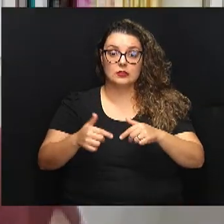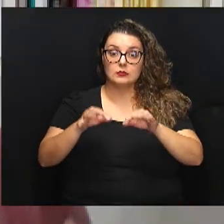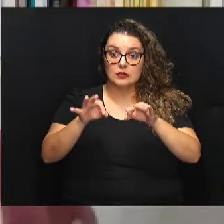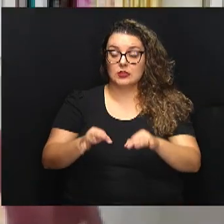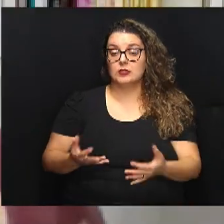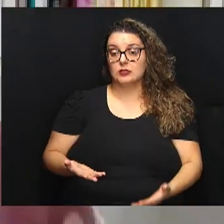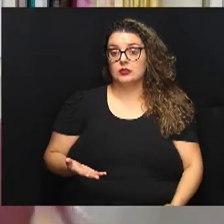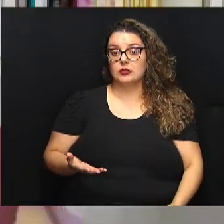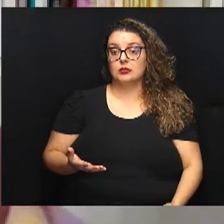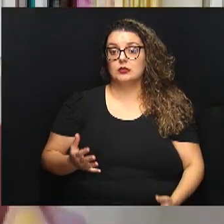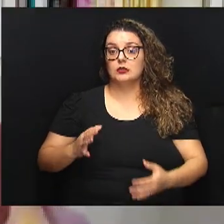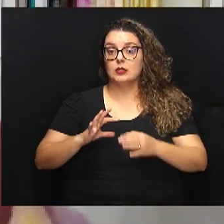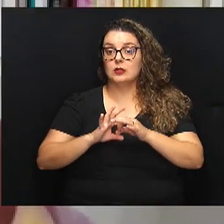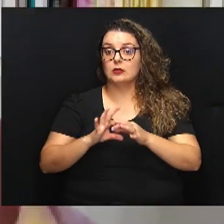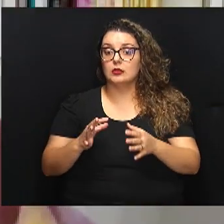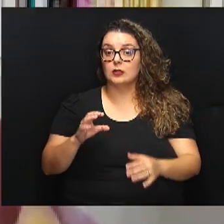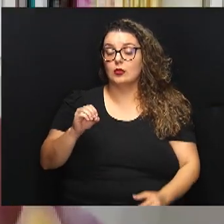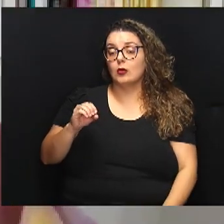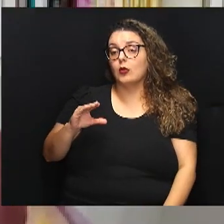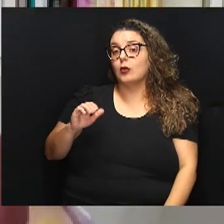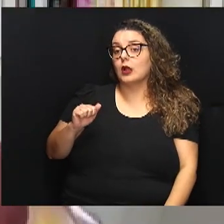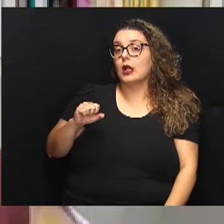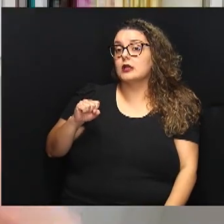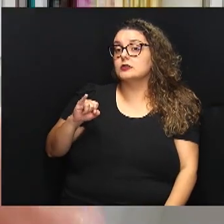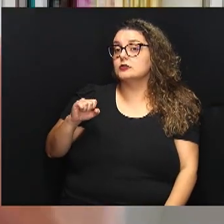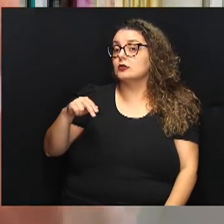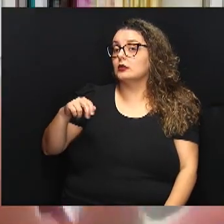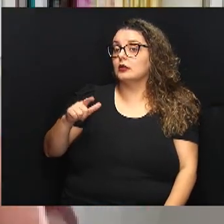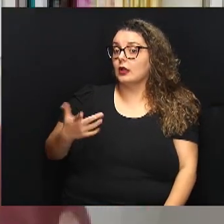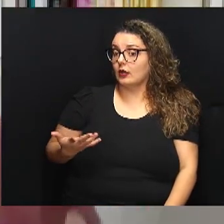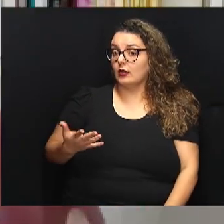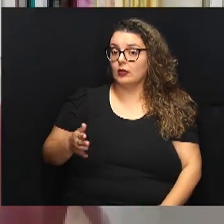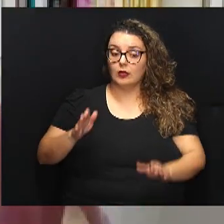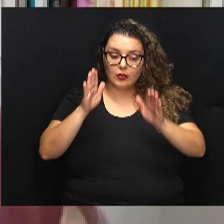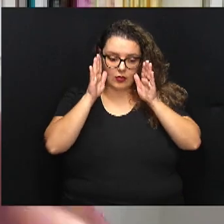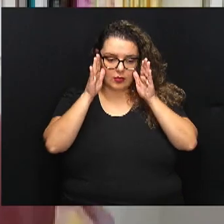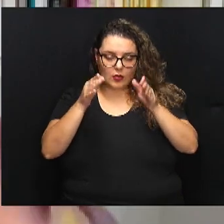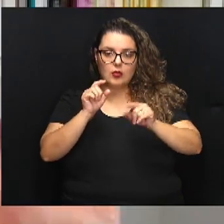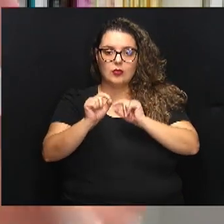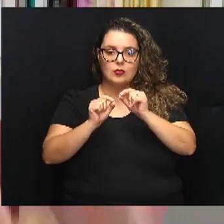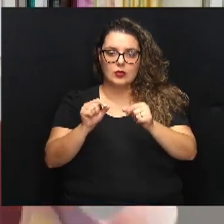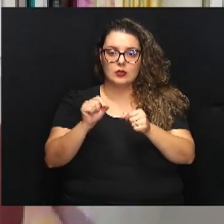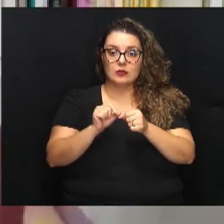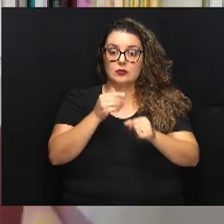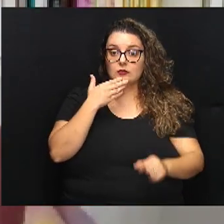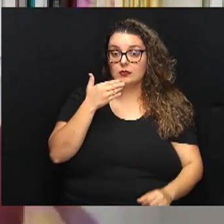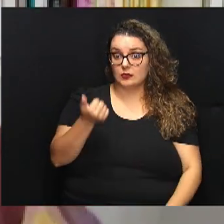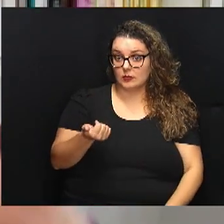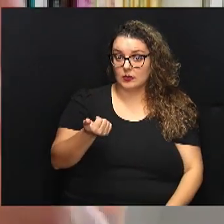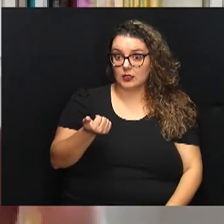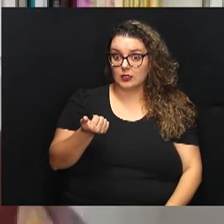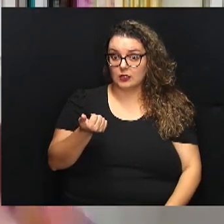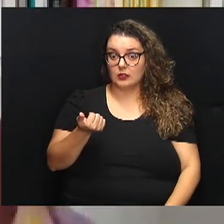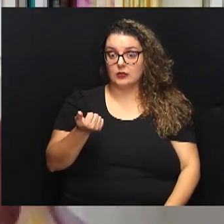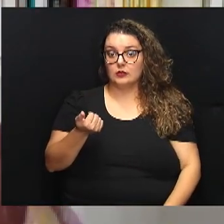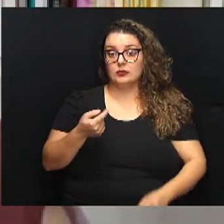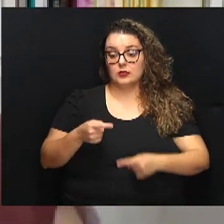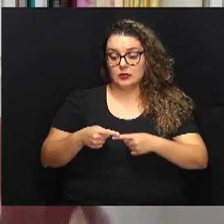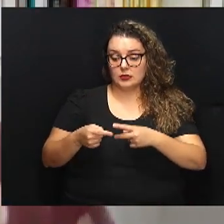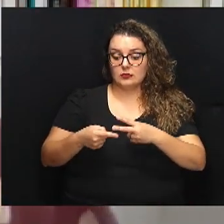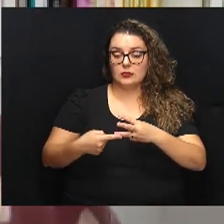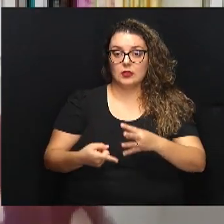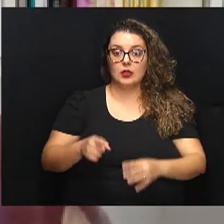deixar isso ocasional, ou seja, focar no que fazer de melhor durante a semana e